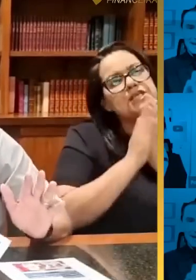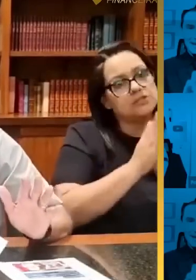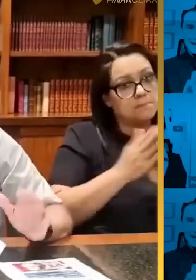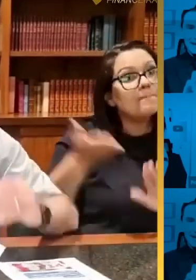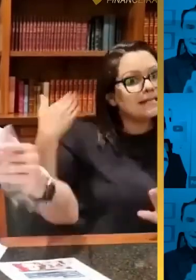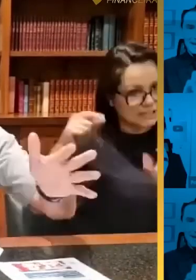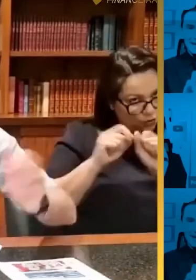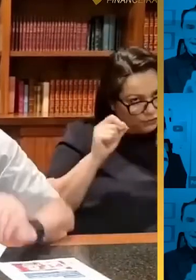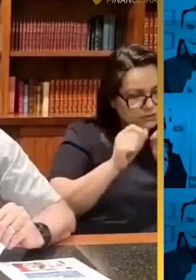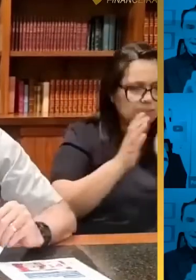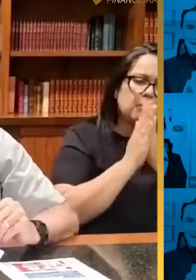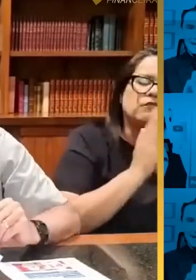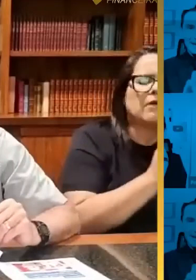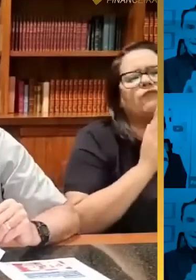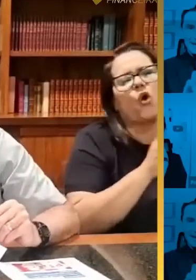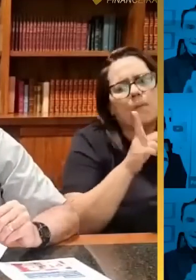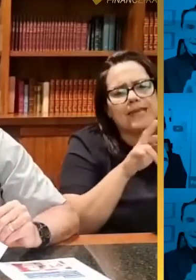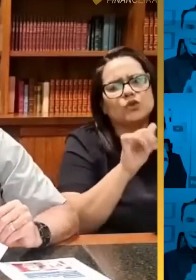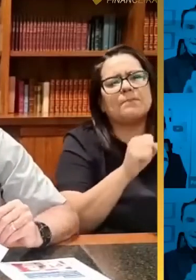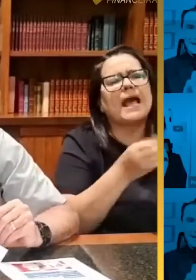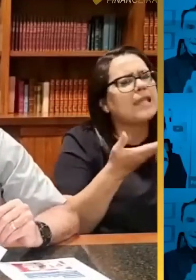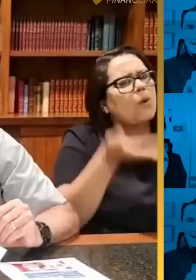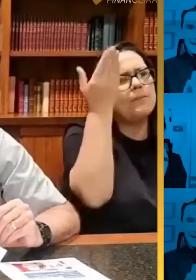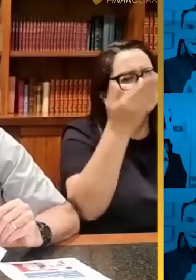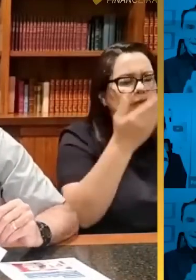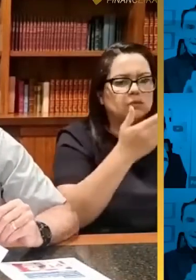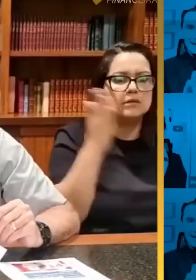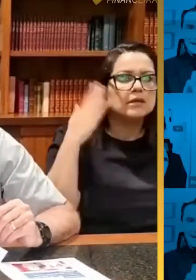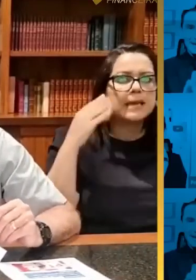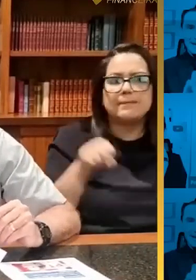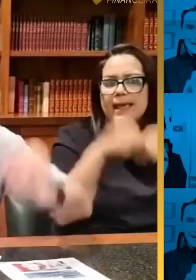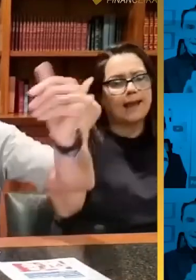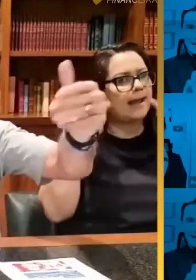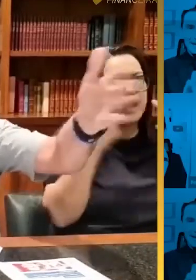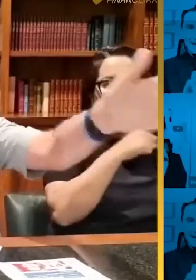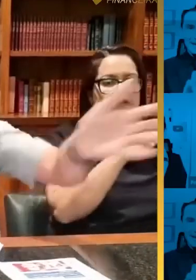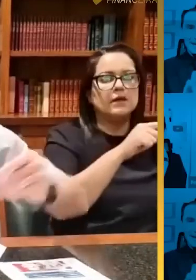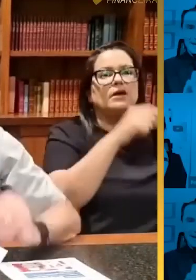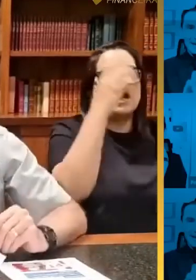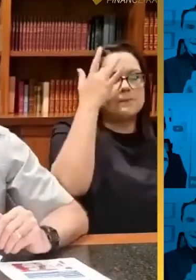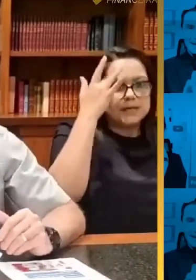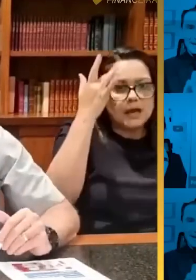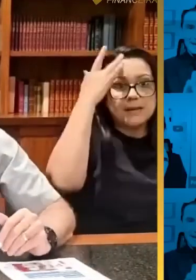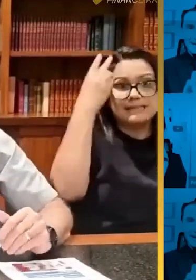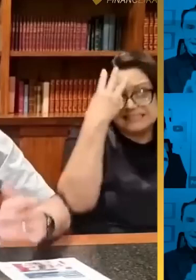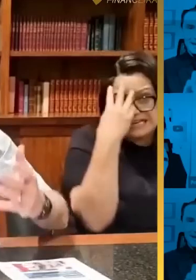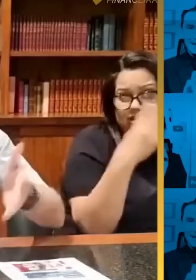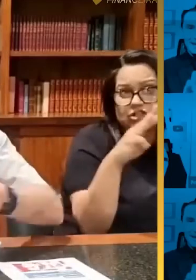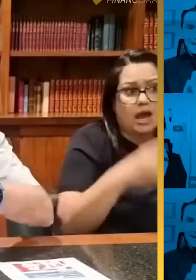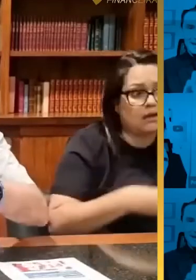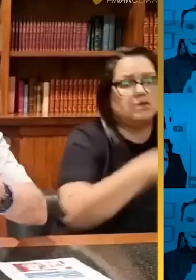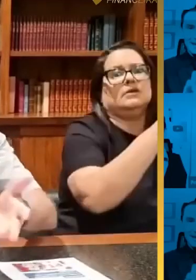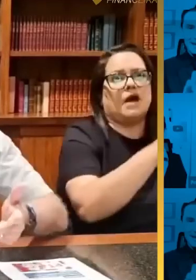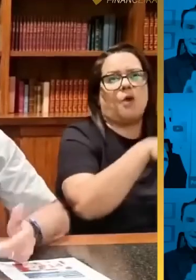cara. Aumentaram, se não me engano, chegou a 80 centavos o litro do diesel, né, no dia, 2, 3 dias depois. E